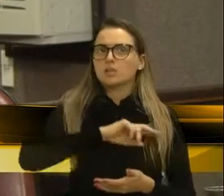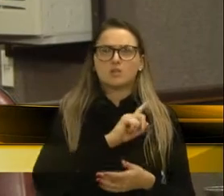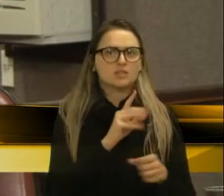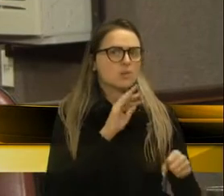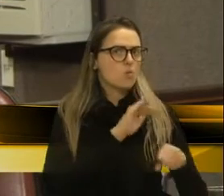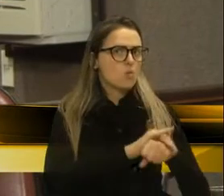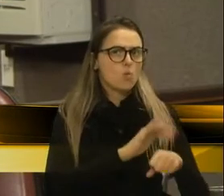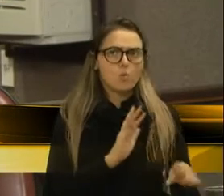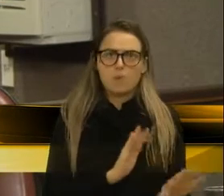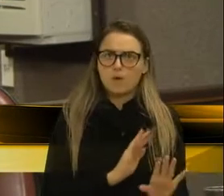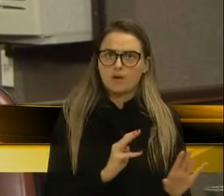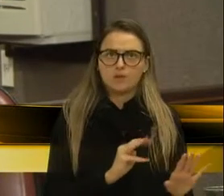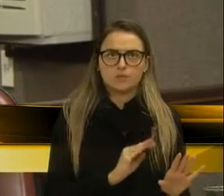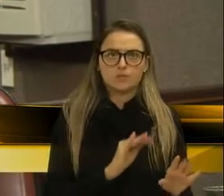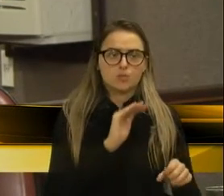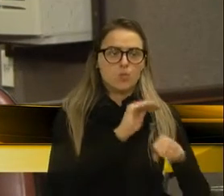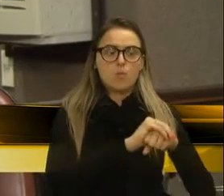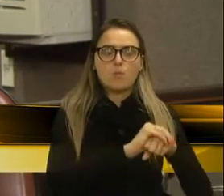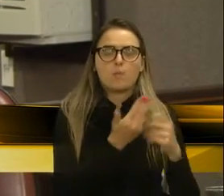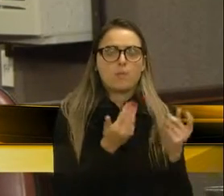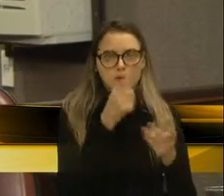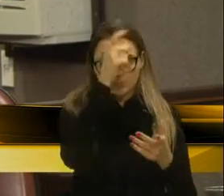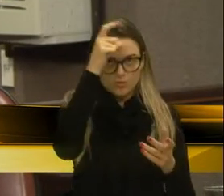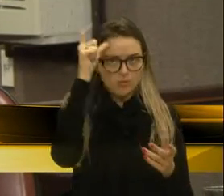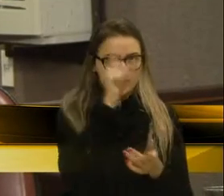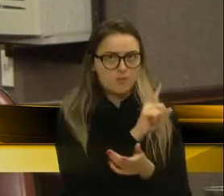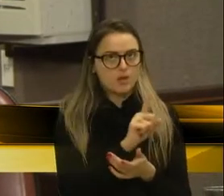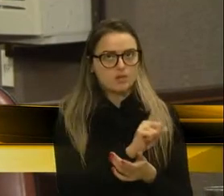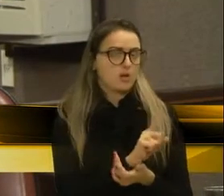culpando os atendentes da UPA.